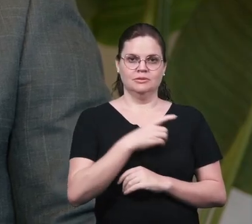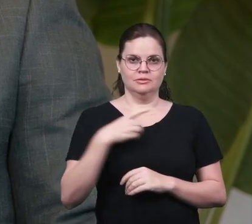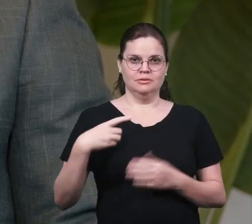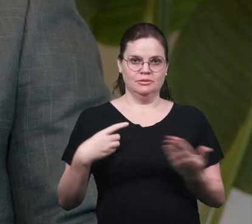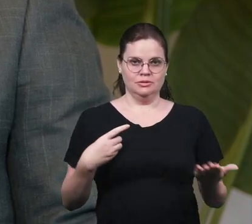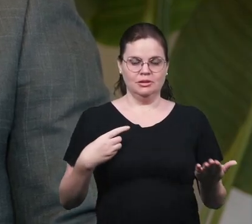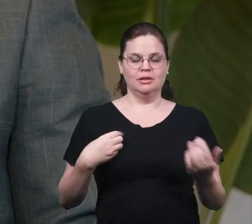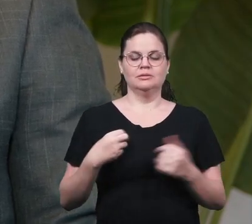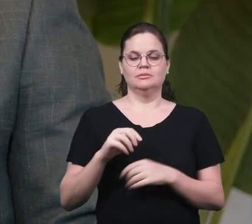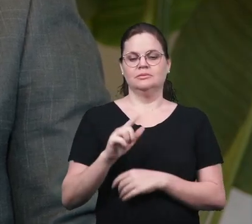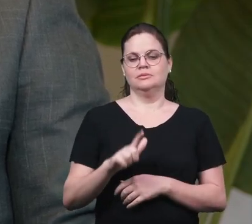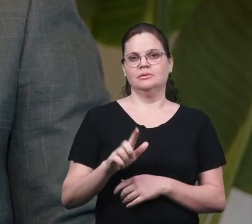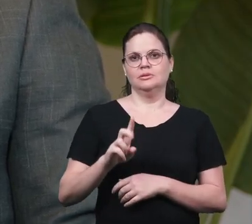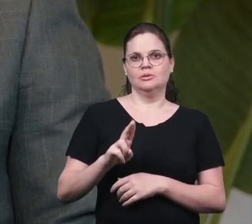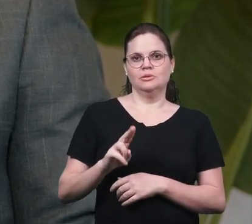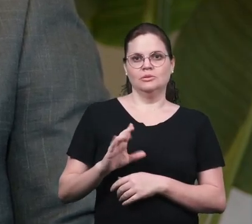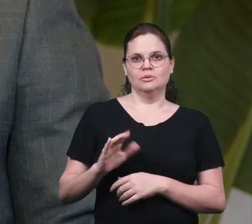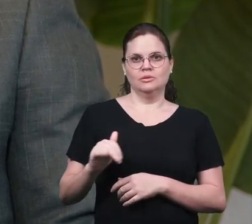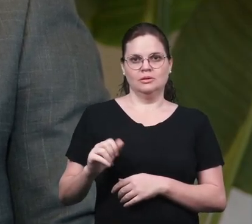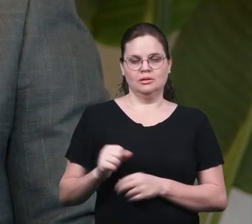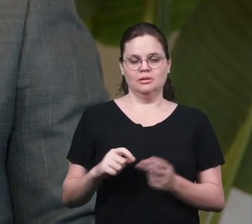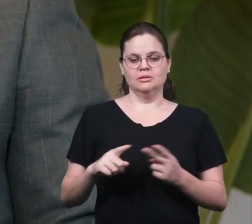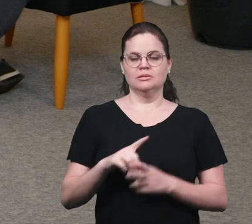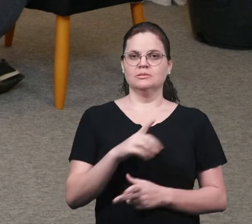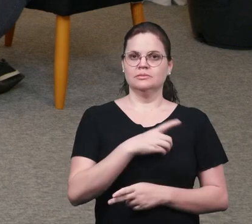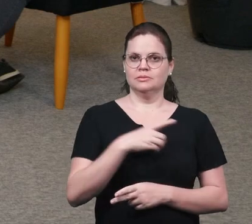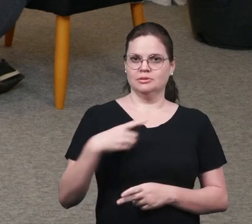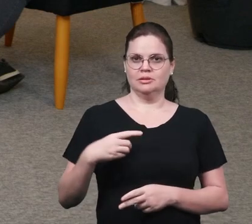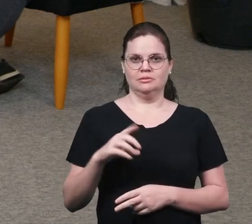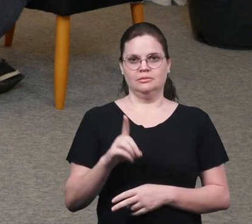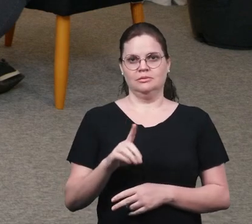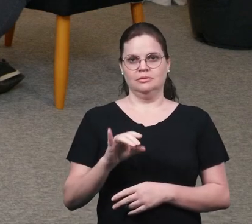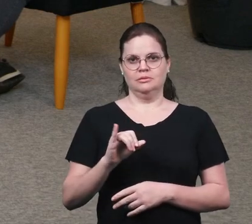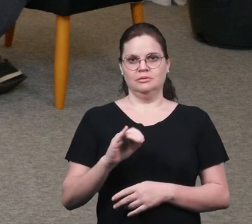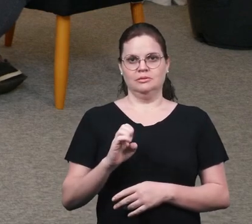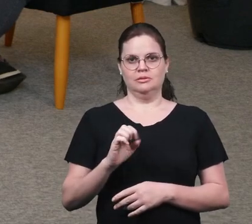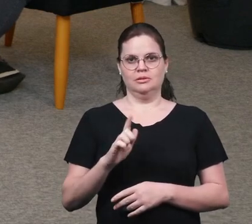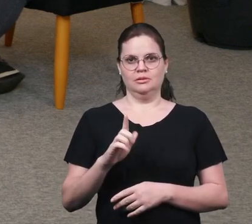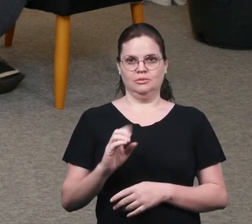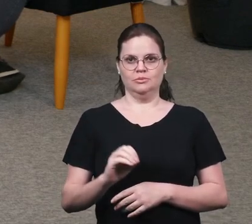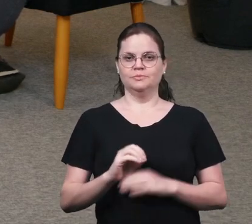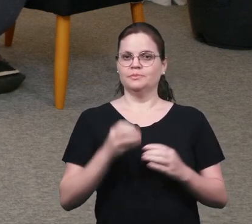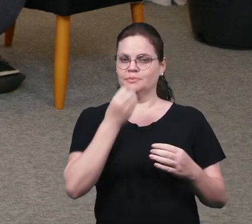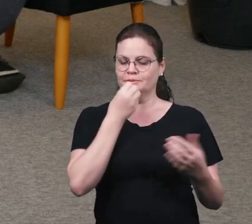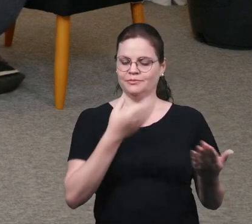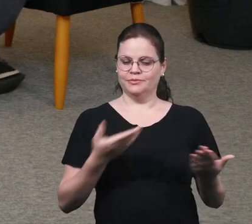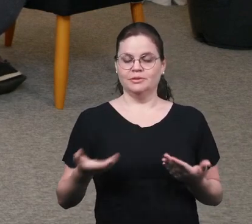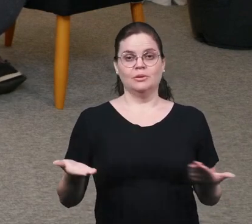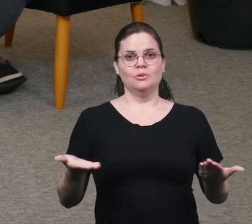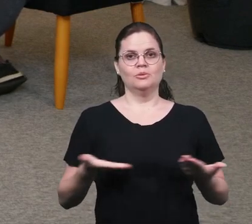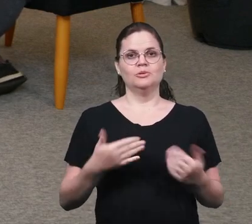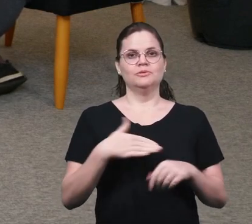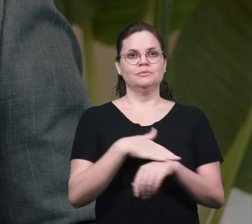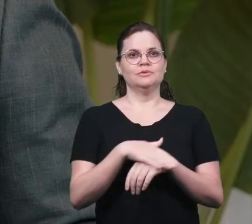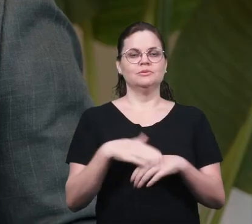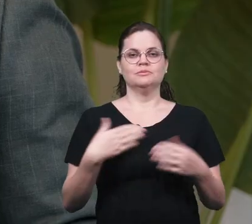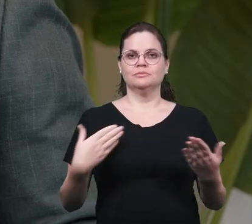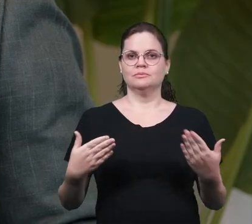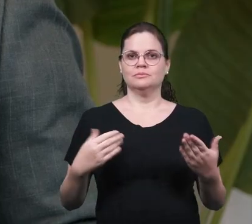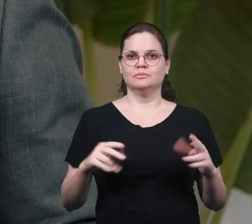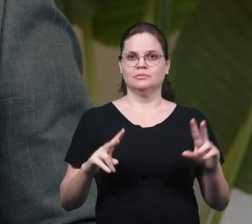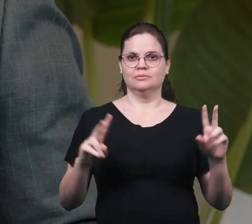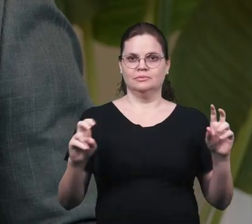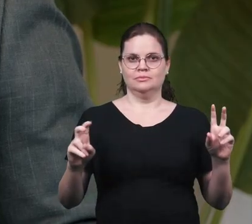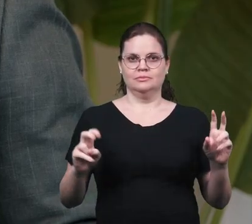diácono Lucas e diácono Diego. Sejam todos bem-vindos. Hoje vamos conversar sobre